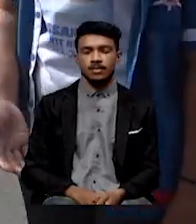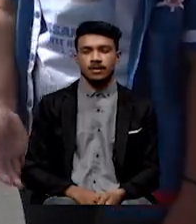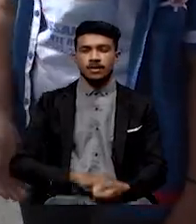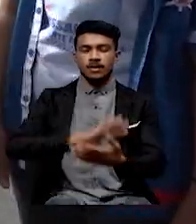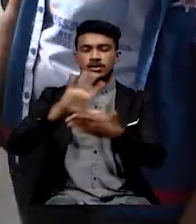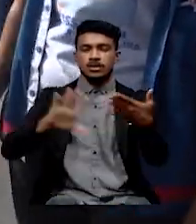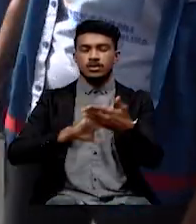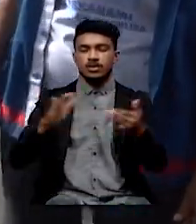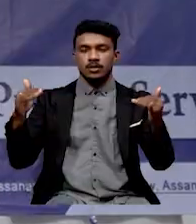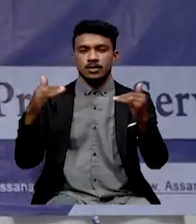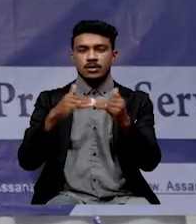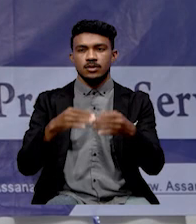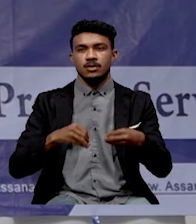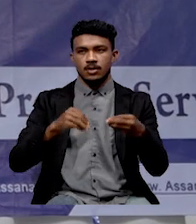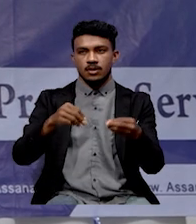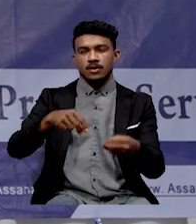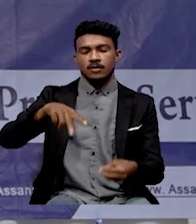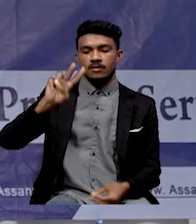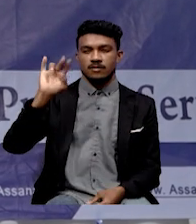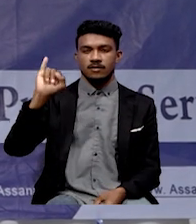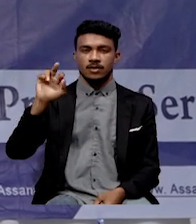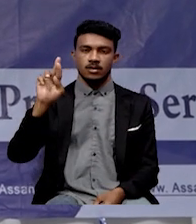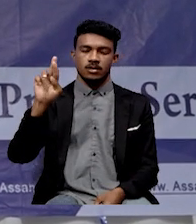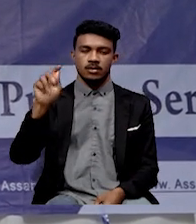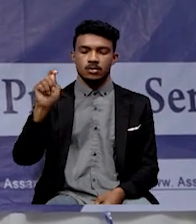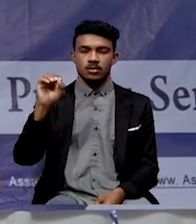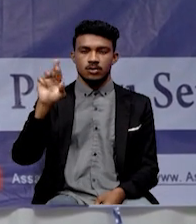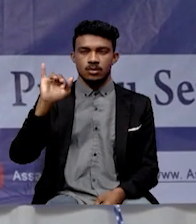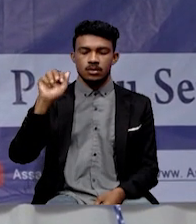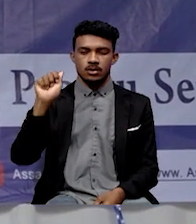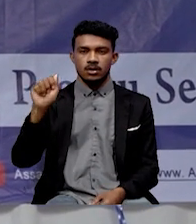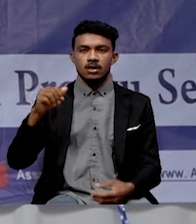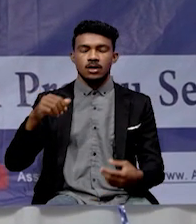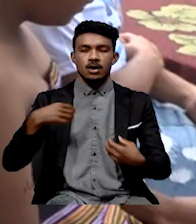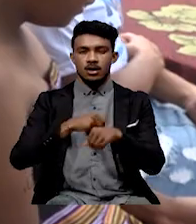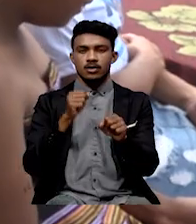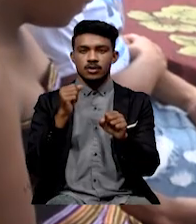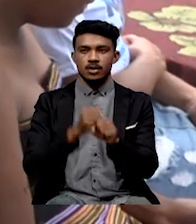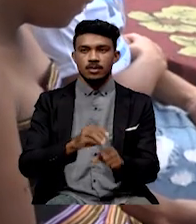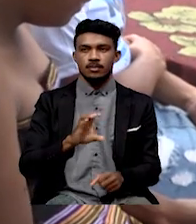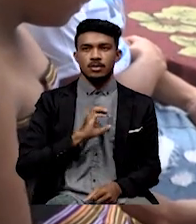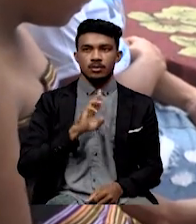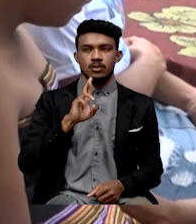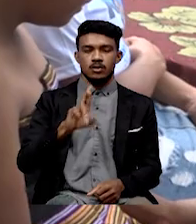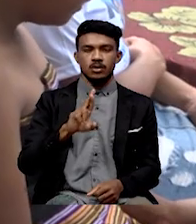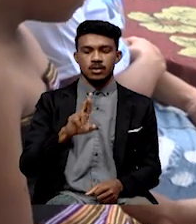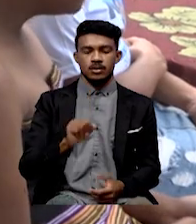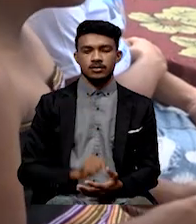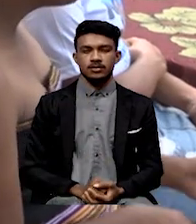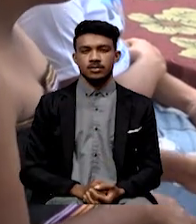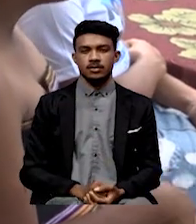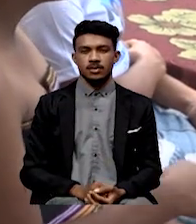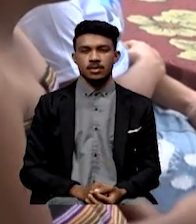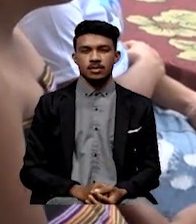Ceremonia lançamento posco vitória halau ya terça semana ne ia bekora ahun posto administrativo Cristo Rei.